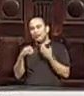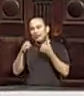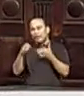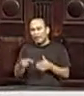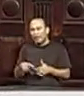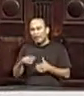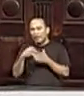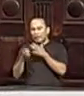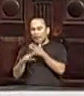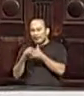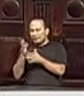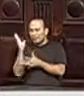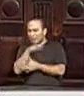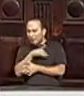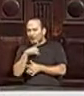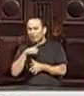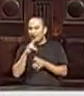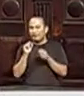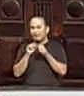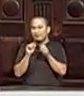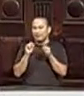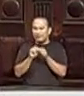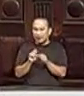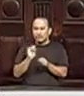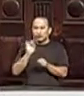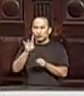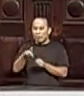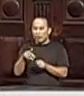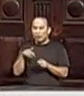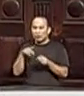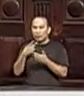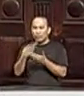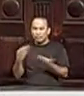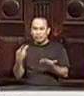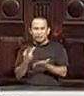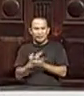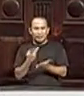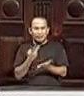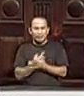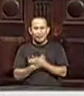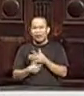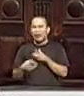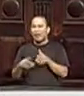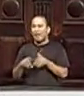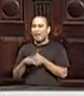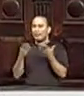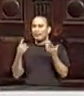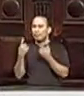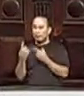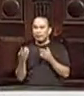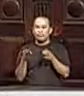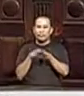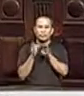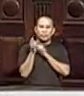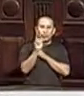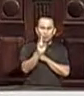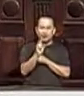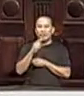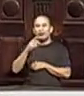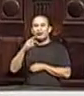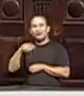empresa picareta que é formada apenas para fraudar o fisco, abre uma, fecha outra e eles vão